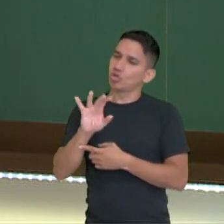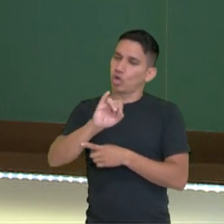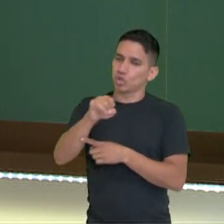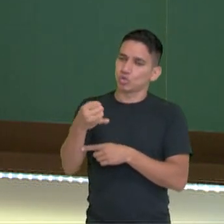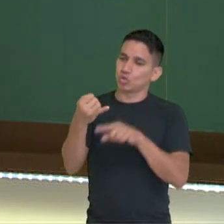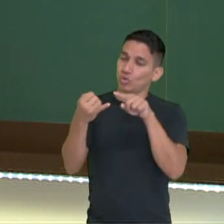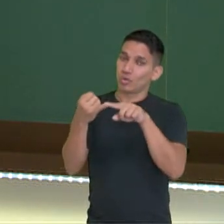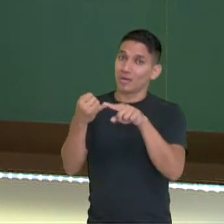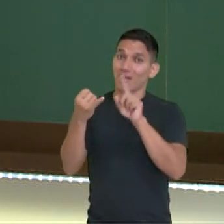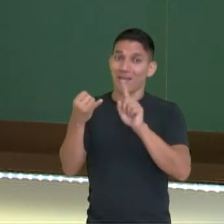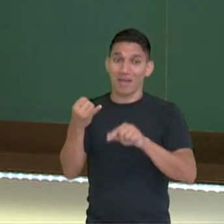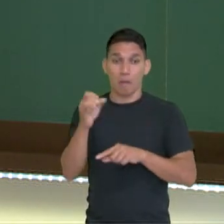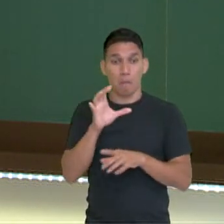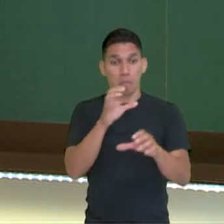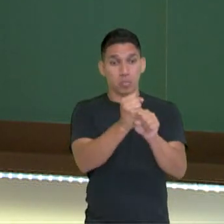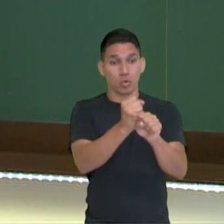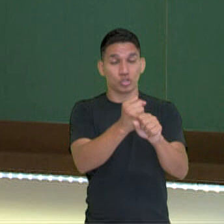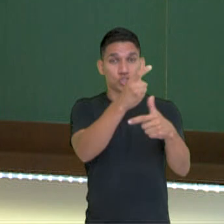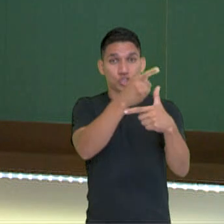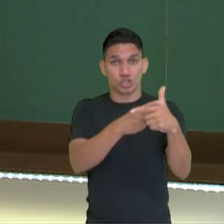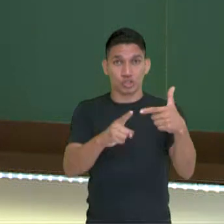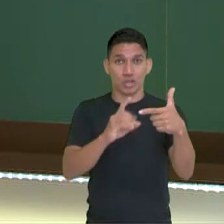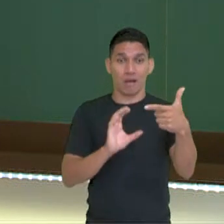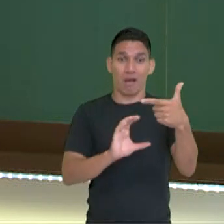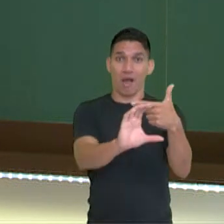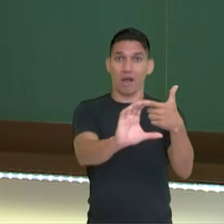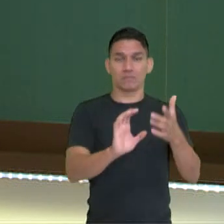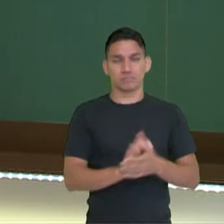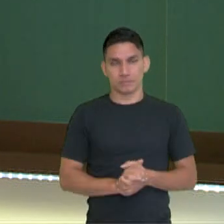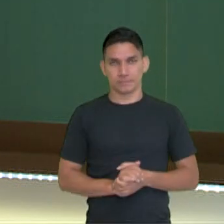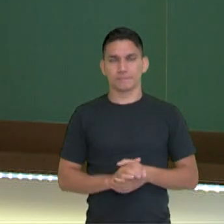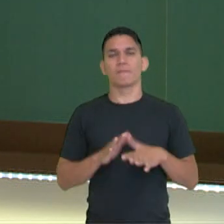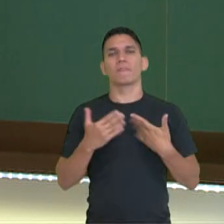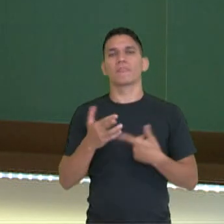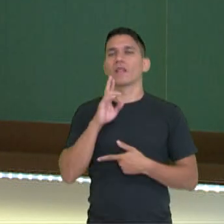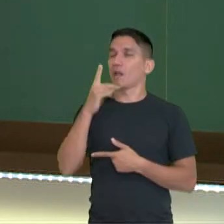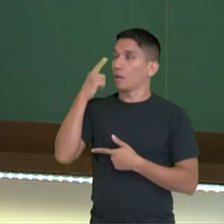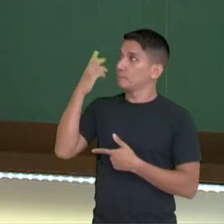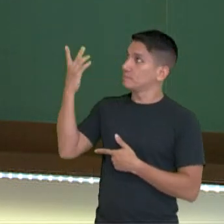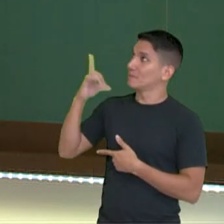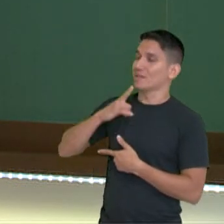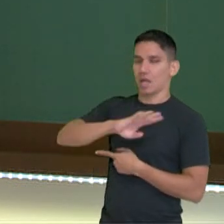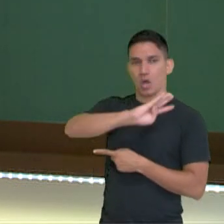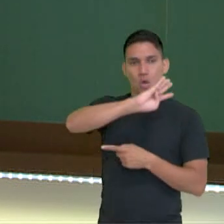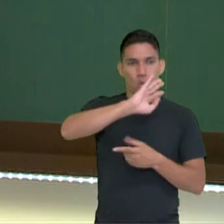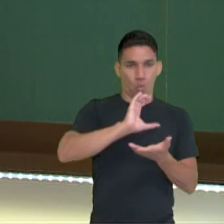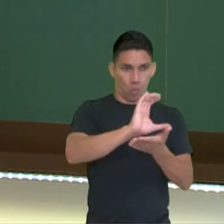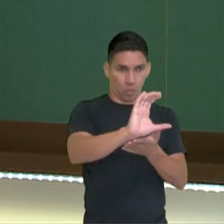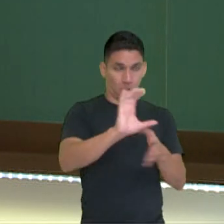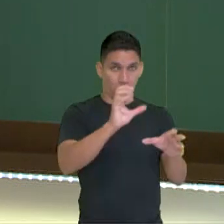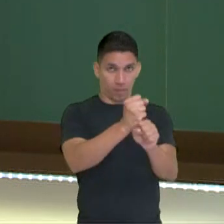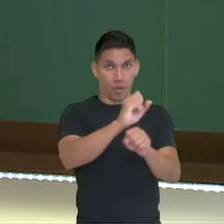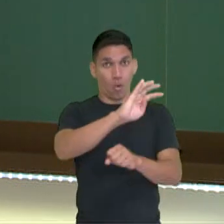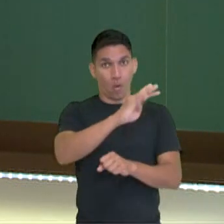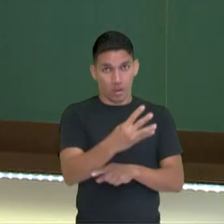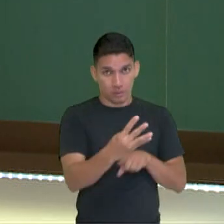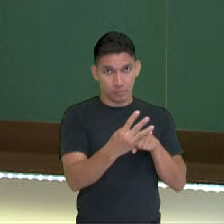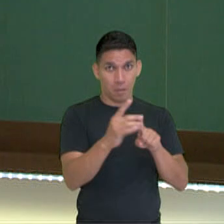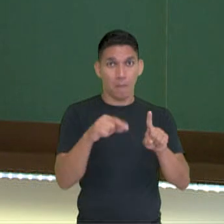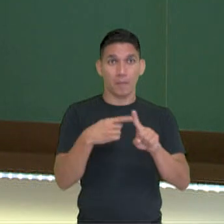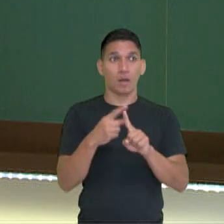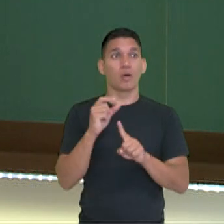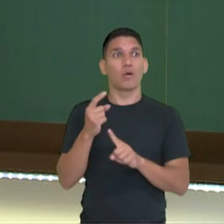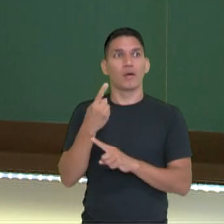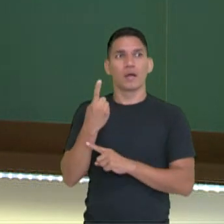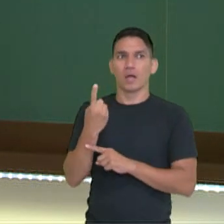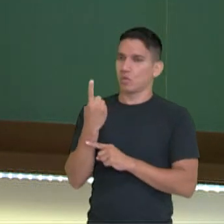diminuindo o capital inicial. Então, primeiro começamos lá. O montante, 4.000, 1 mais a taxa, que é 2